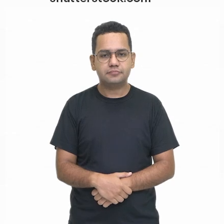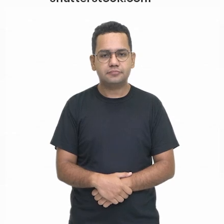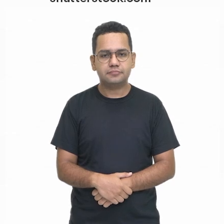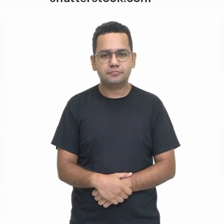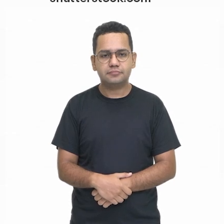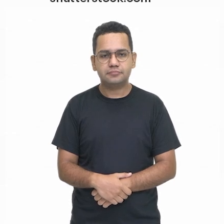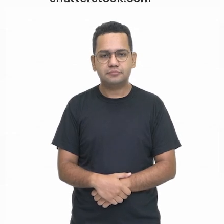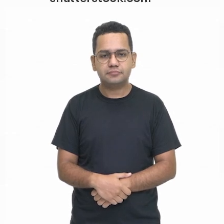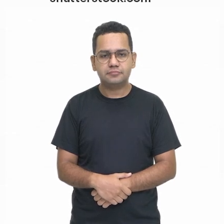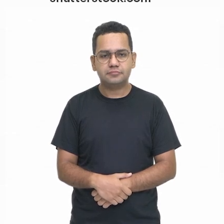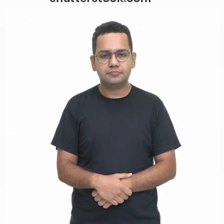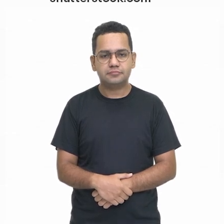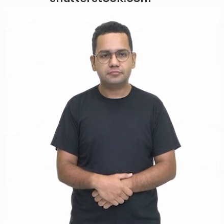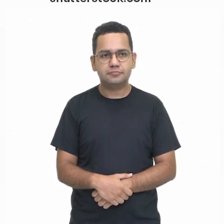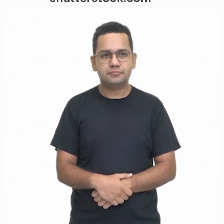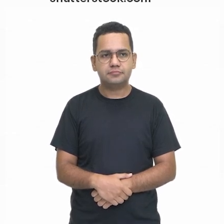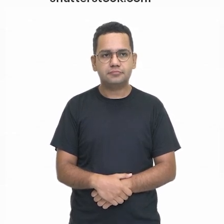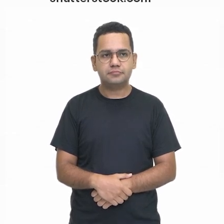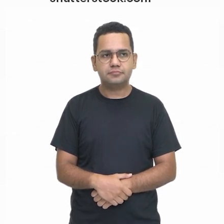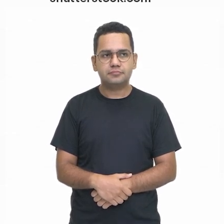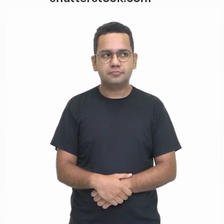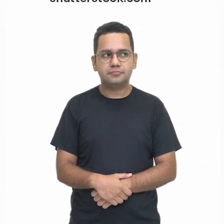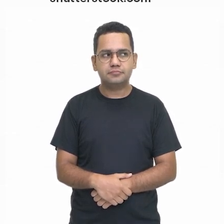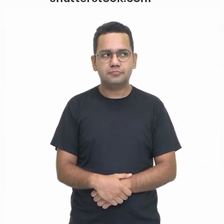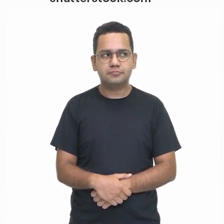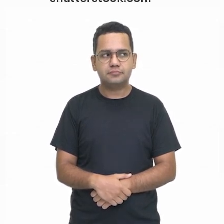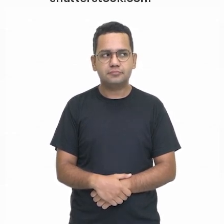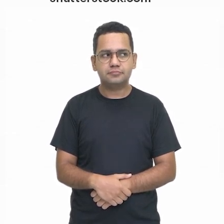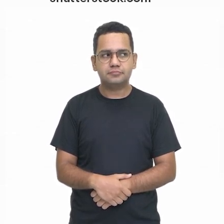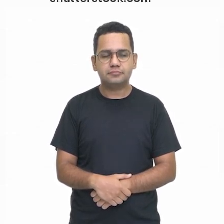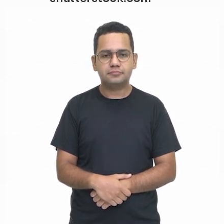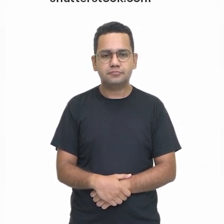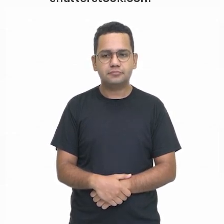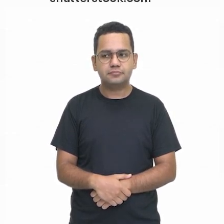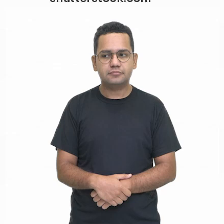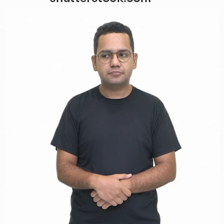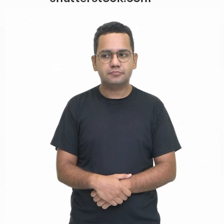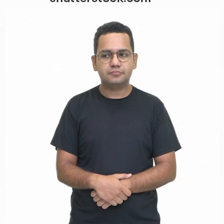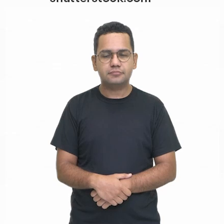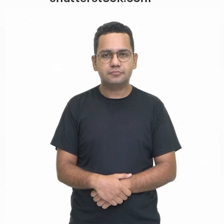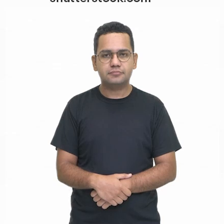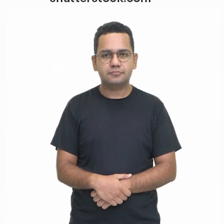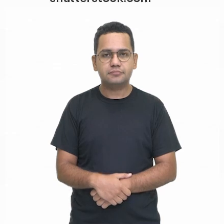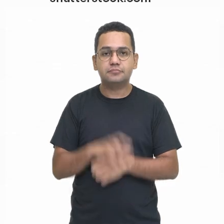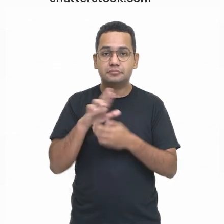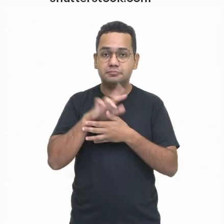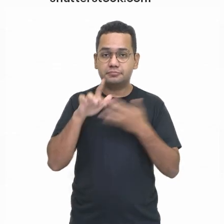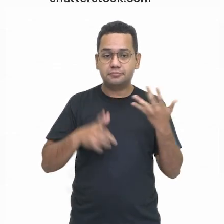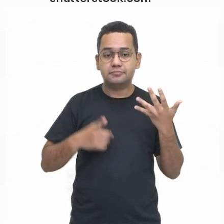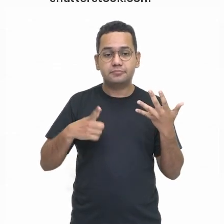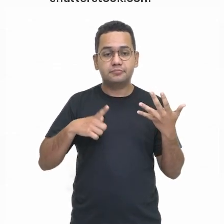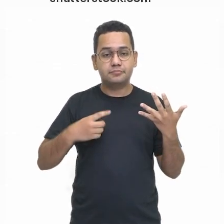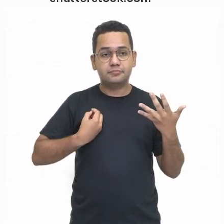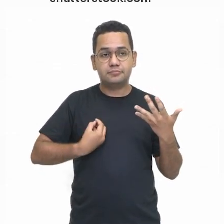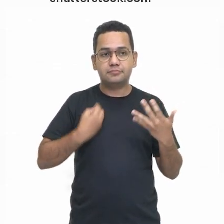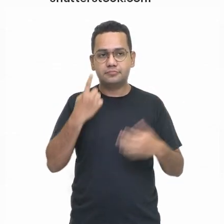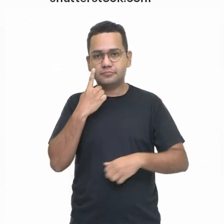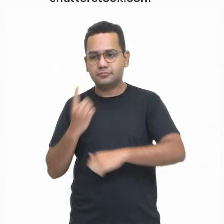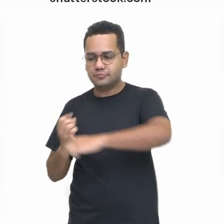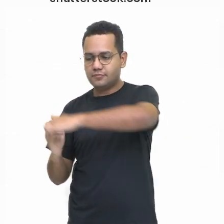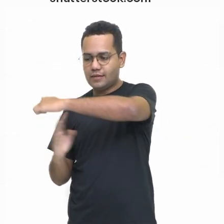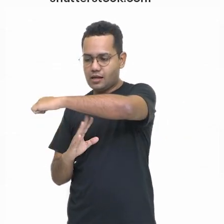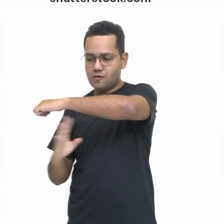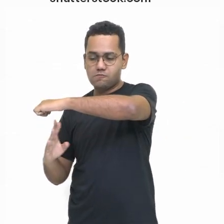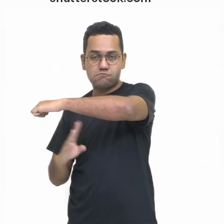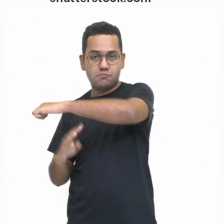um exemplo de também com um conjunto de seres vivos, né, que ali representados pelas algas, porque